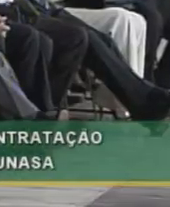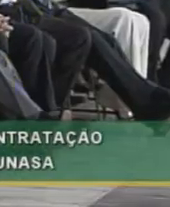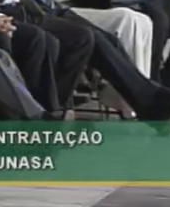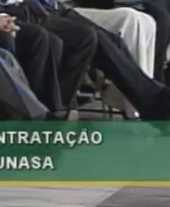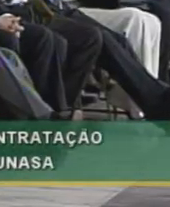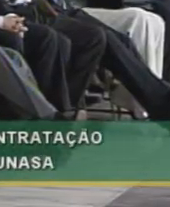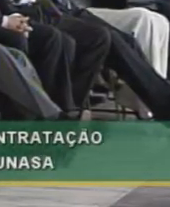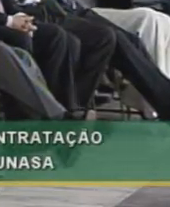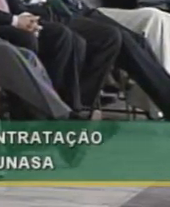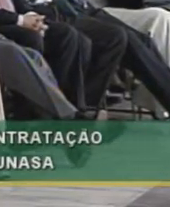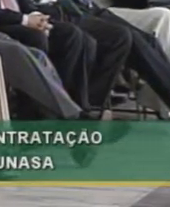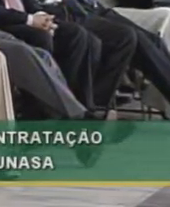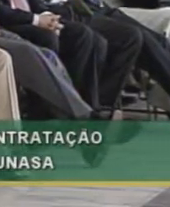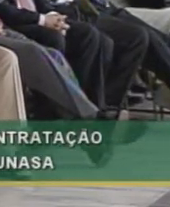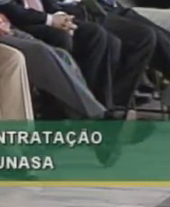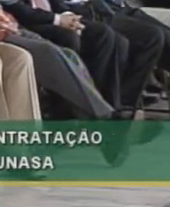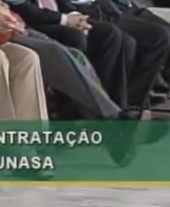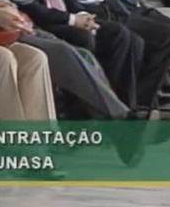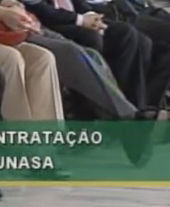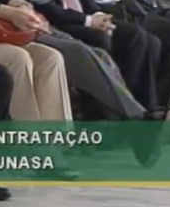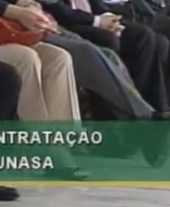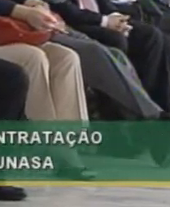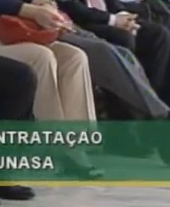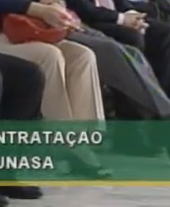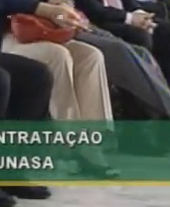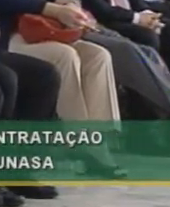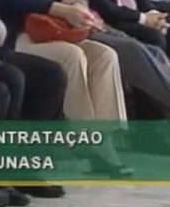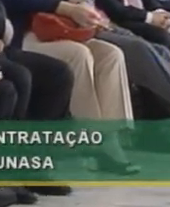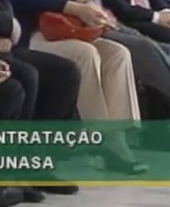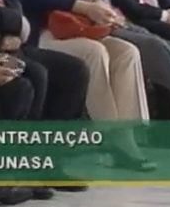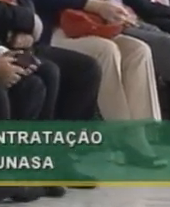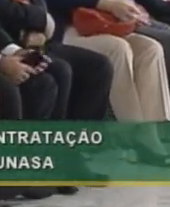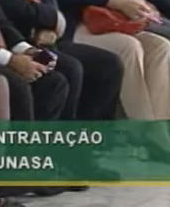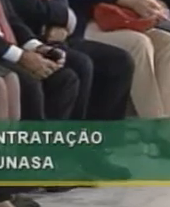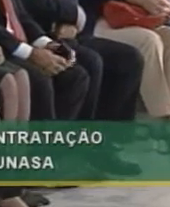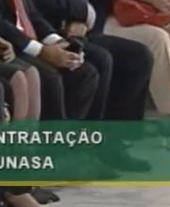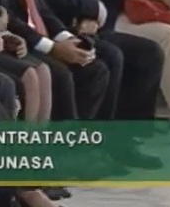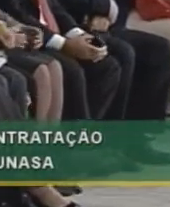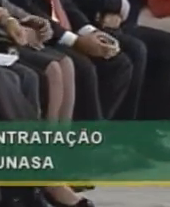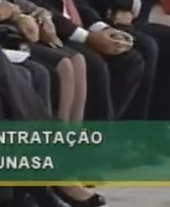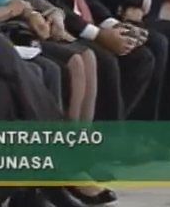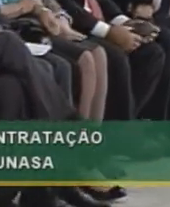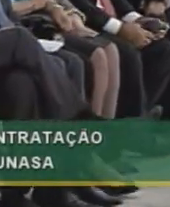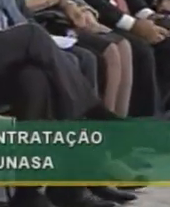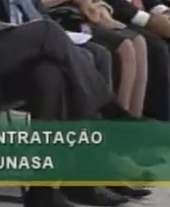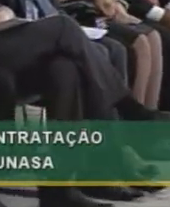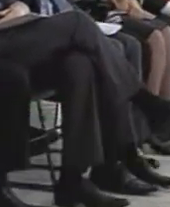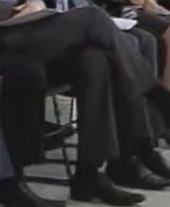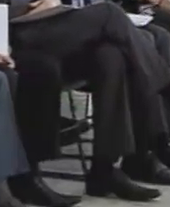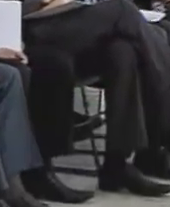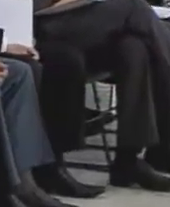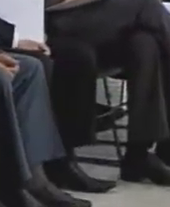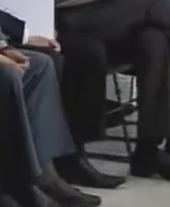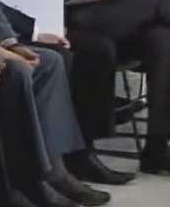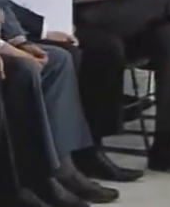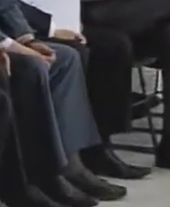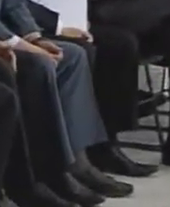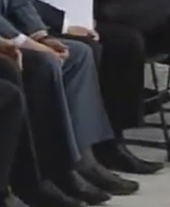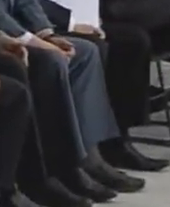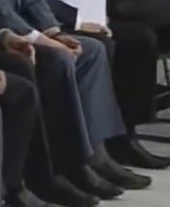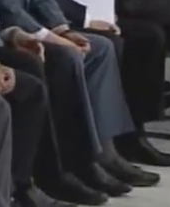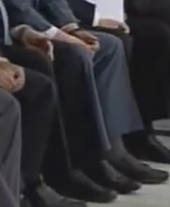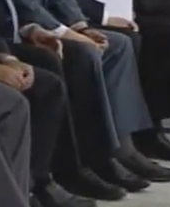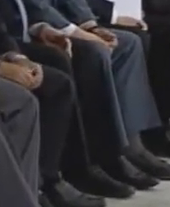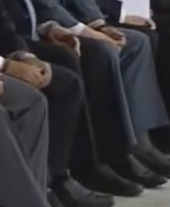Cidades, e Deli Salvati, da Secretaria de Relações Institucionais. Queria cumprimentar as senhoras e